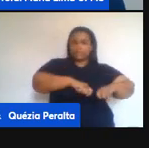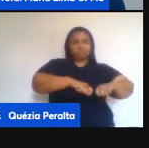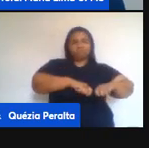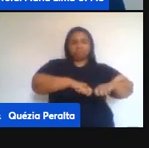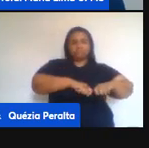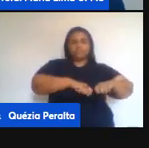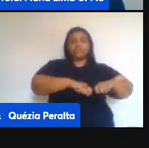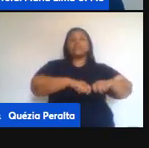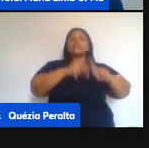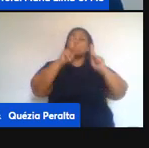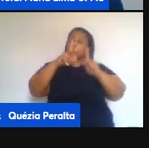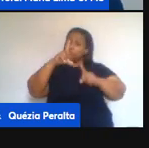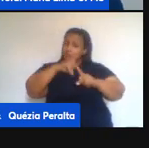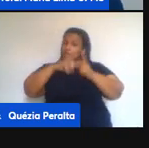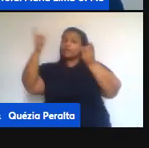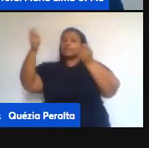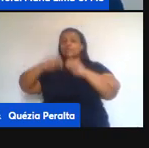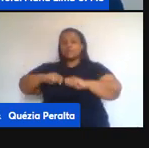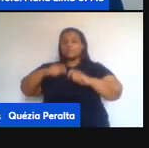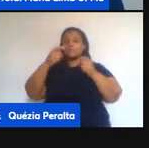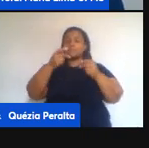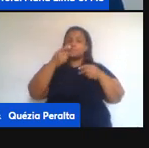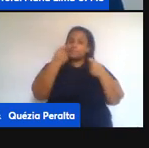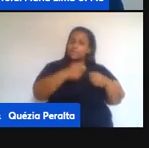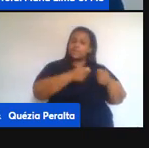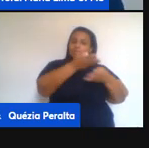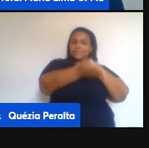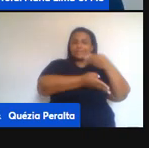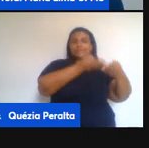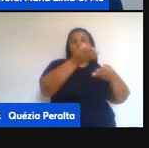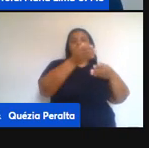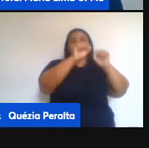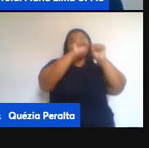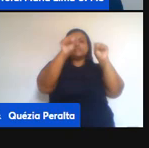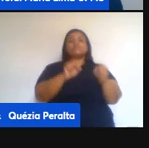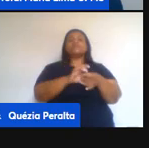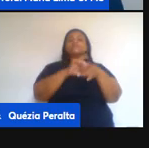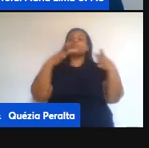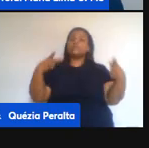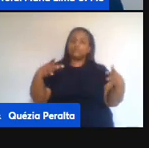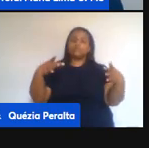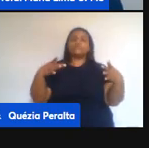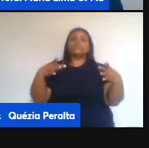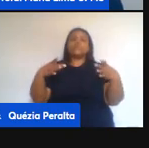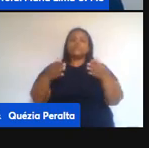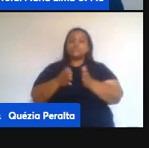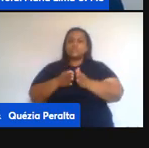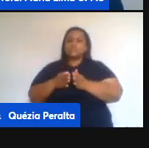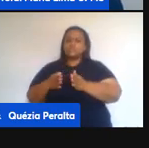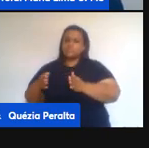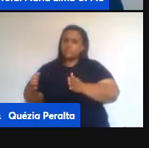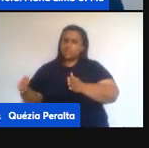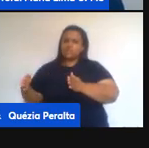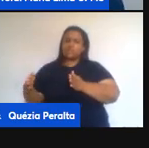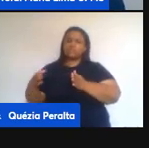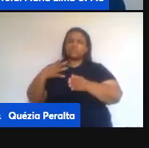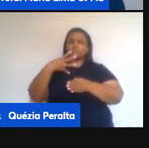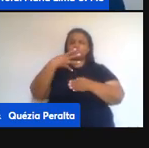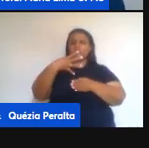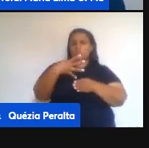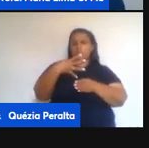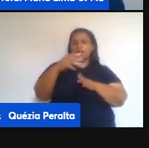perspectiva tecnocrática e tecnicista tem se fortalecido muito nas últimas 4 décadas, a partir